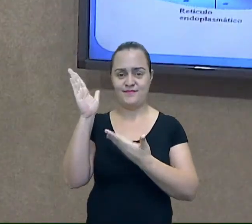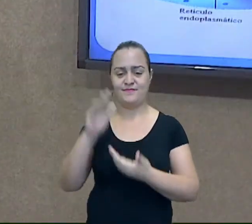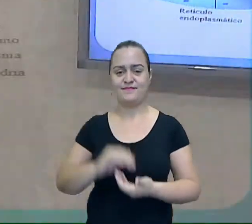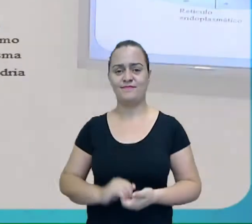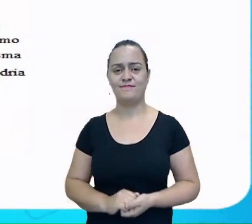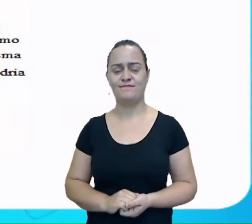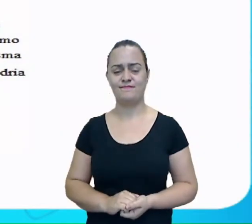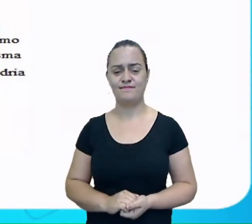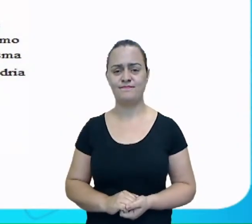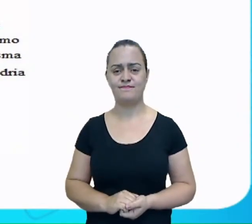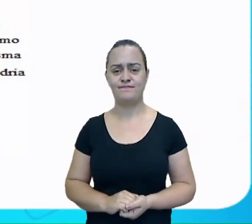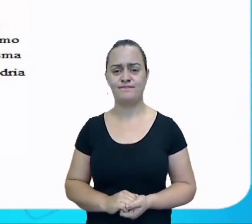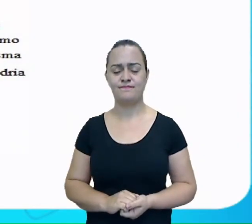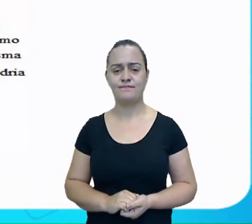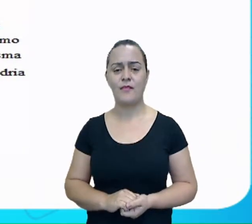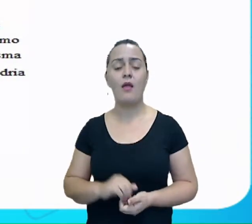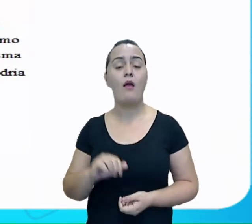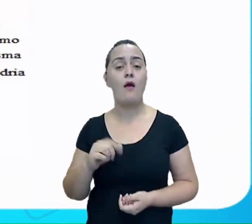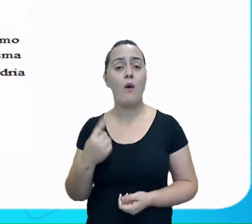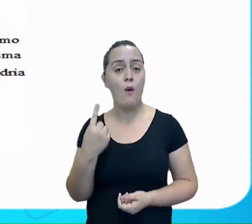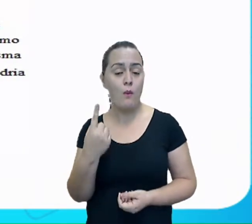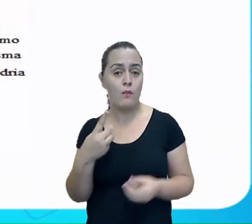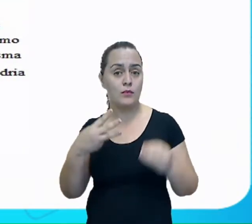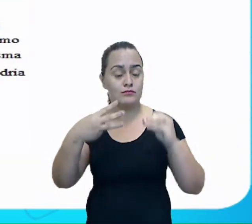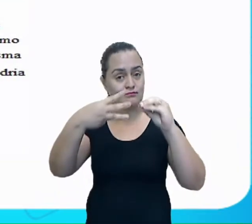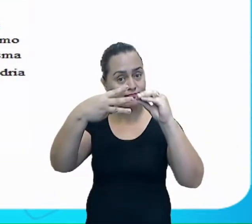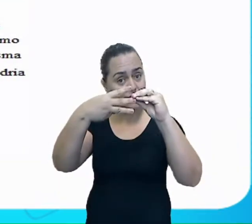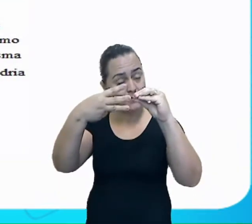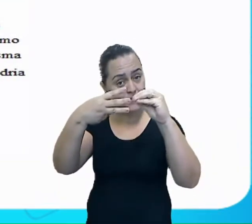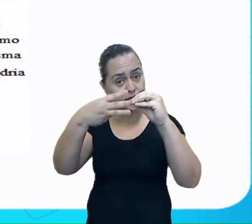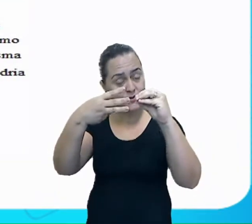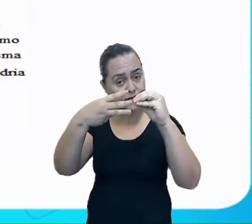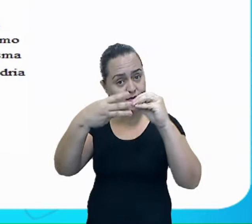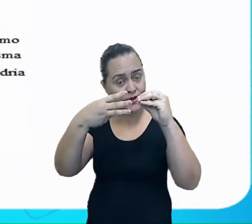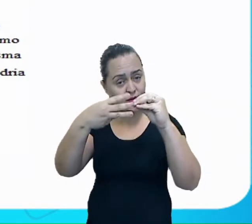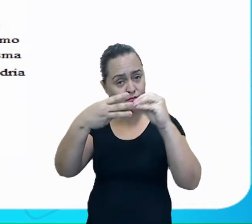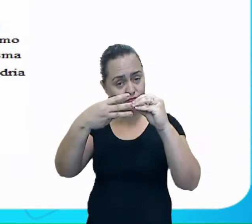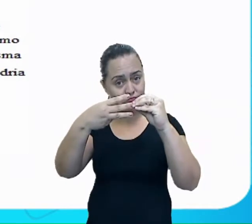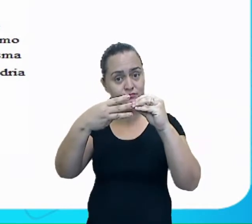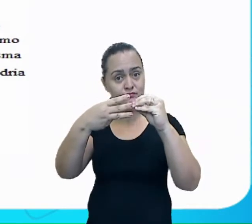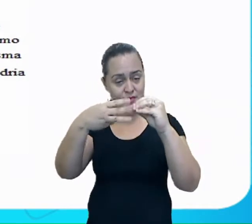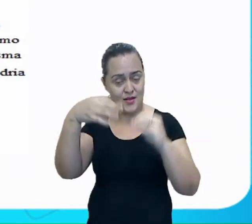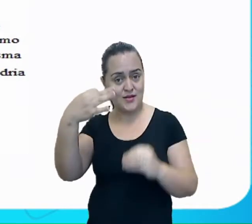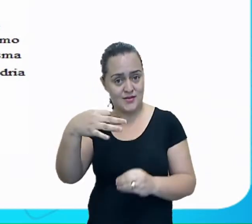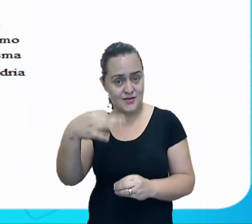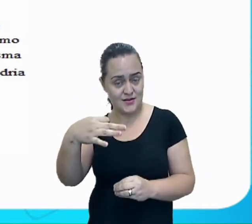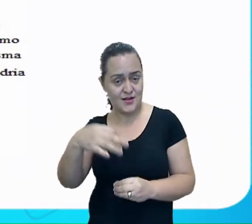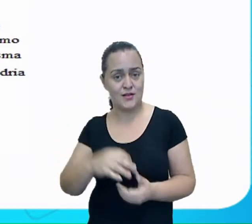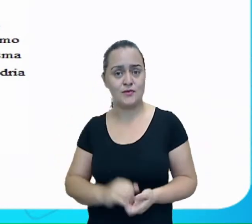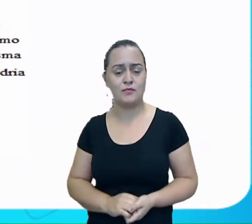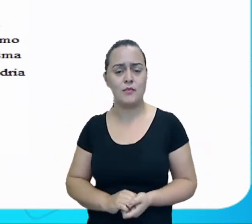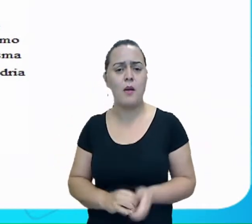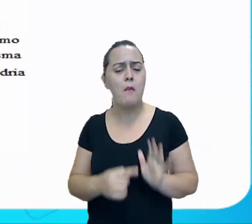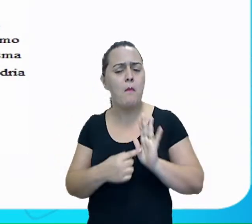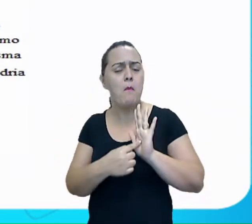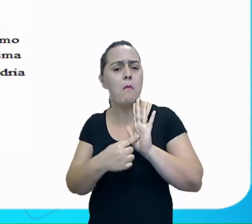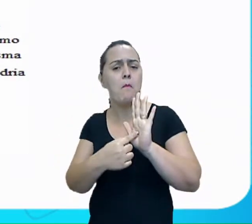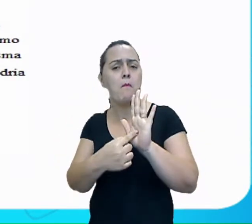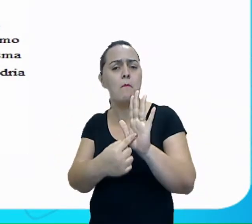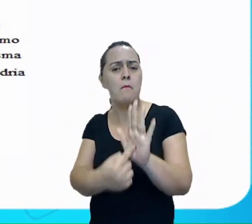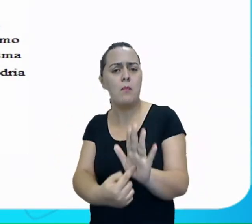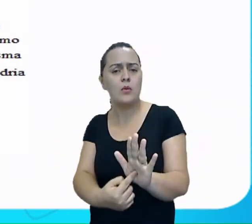bacana! É uma imagem de célula animal que vem para a gente